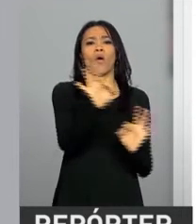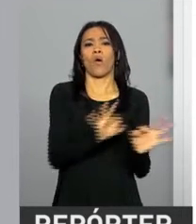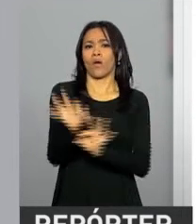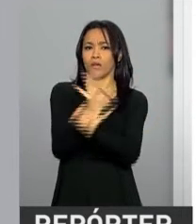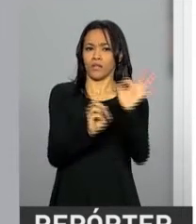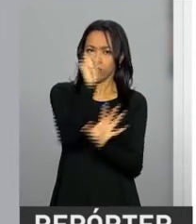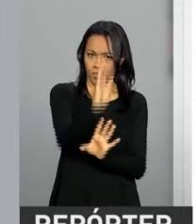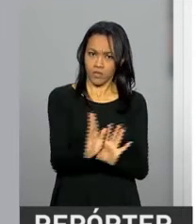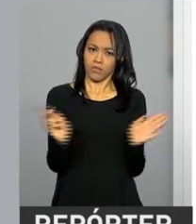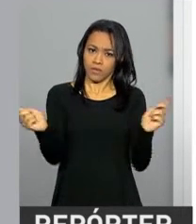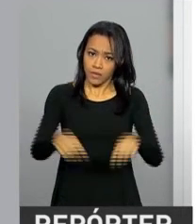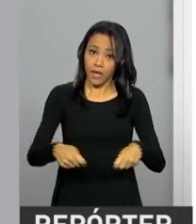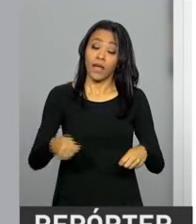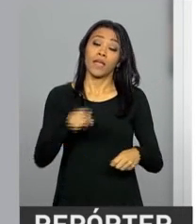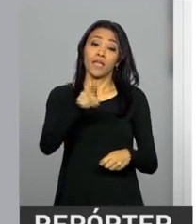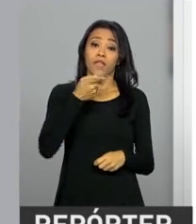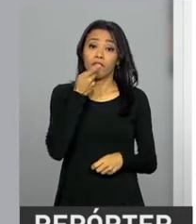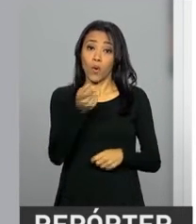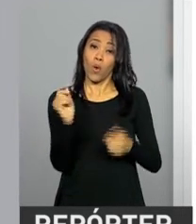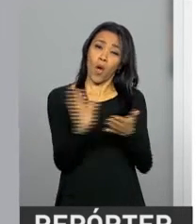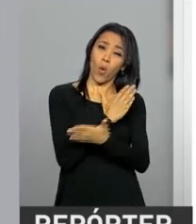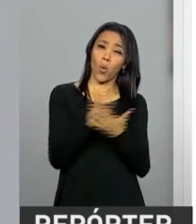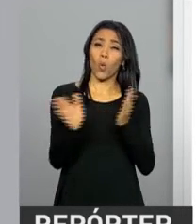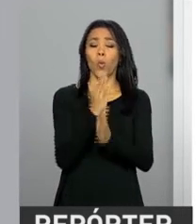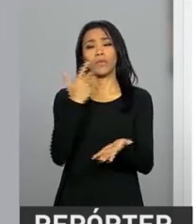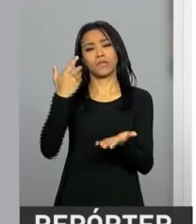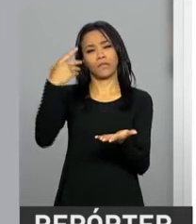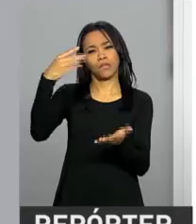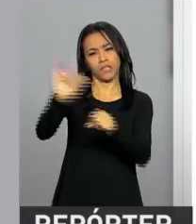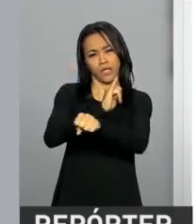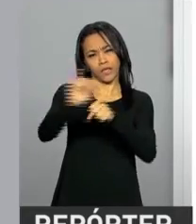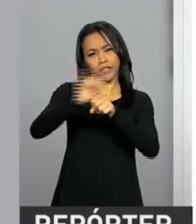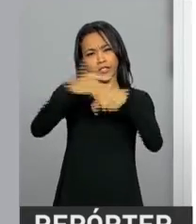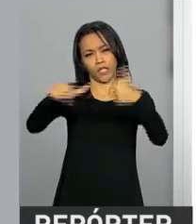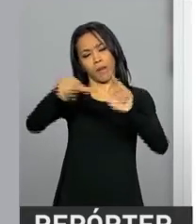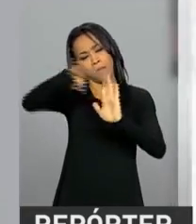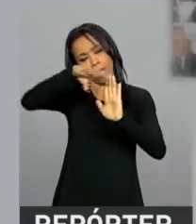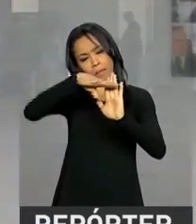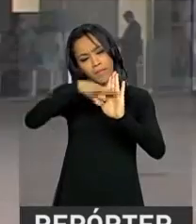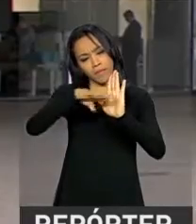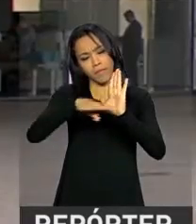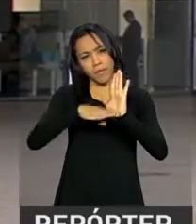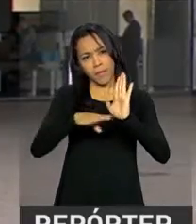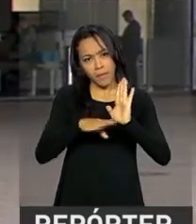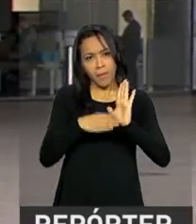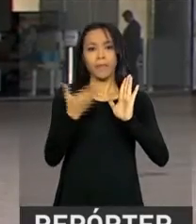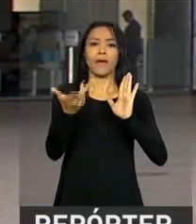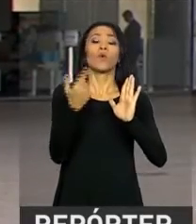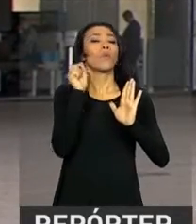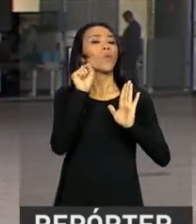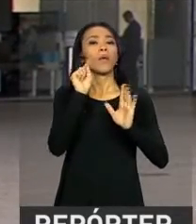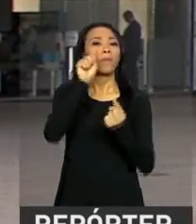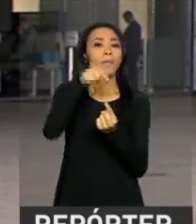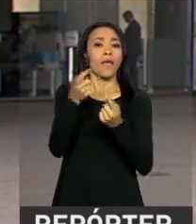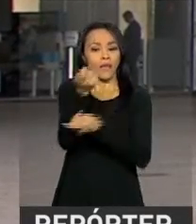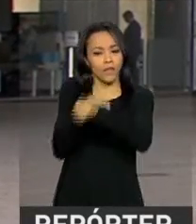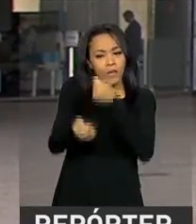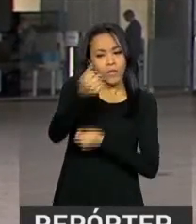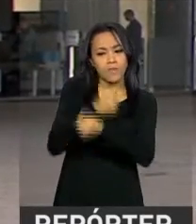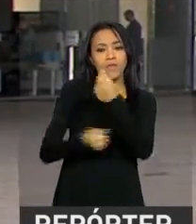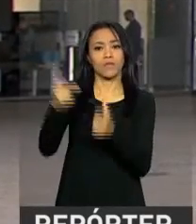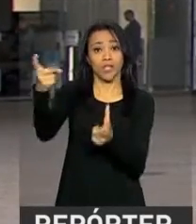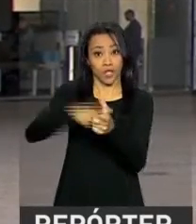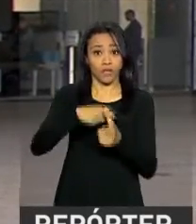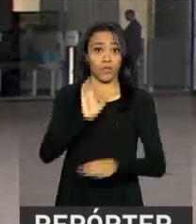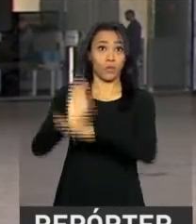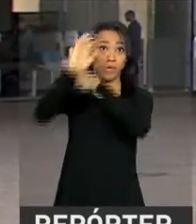medidas que foram adotadas nesse sentido, nesse período que ele está à frente do governo, como a renegociação da dívida dos estados com